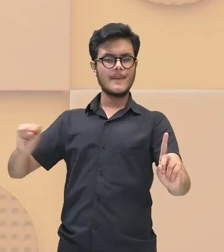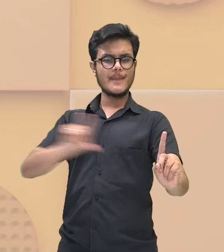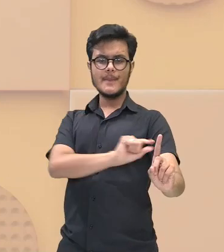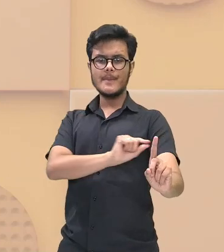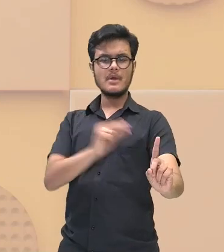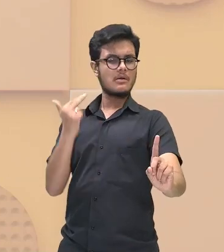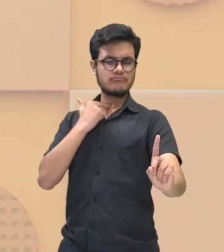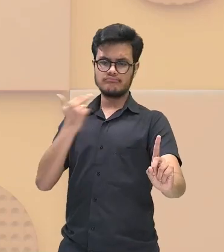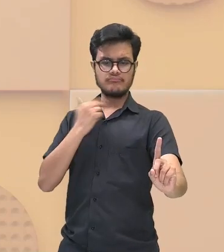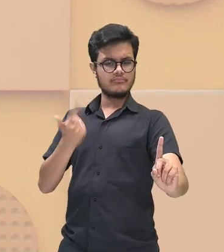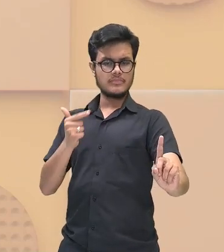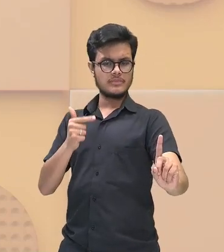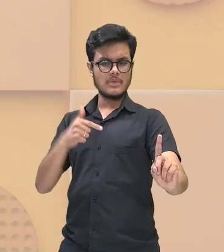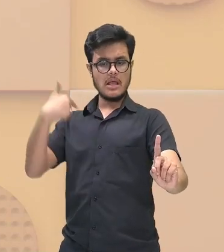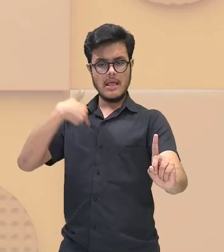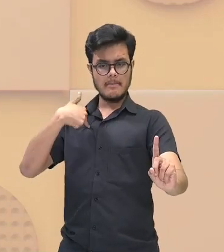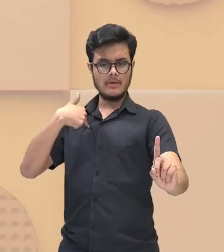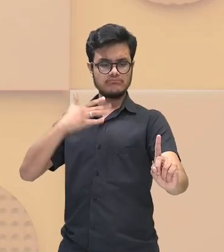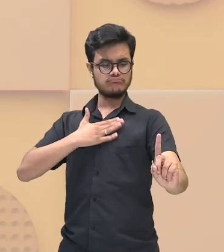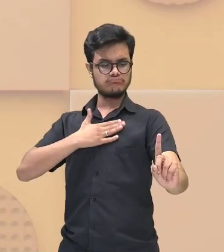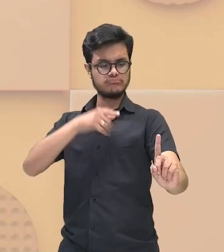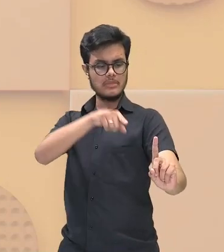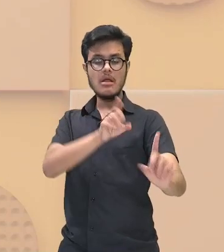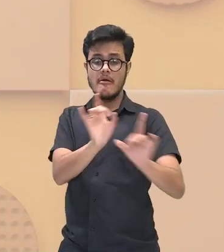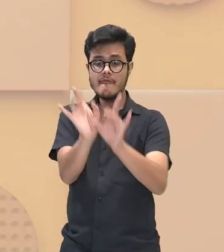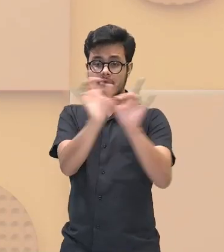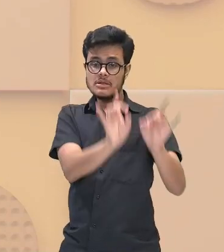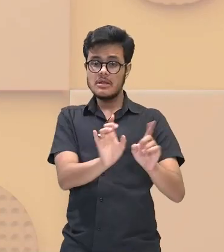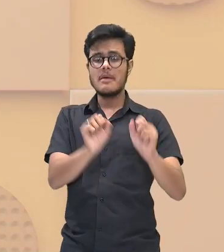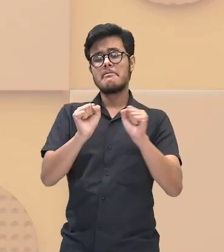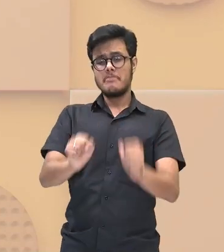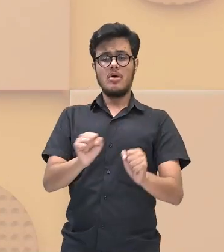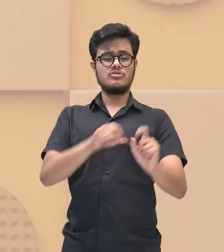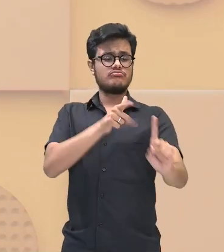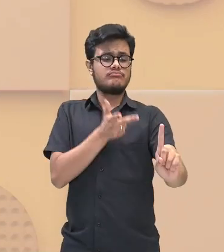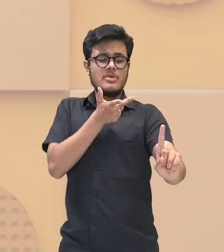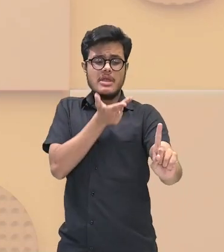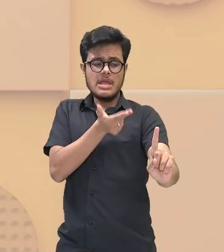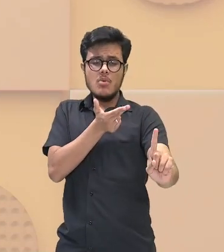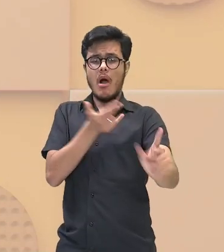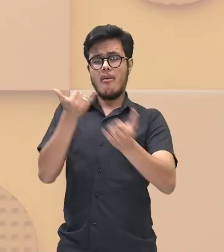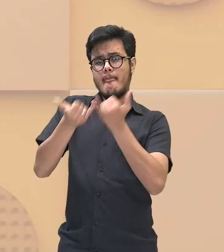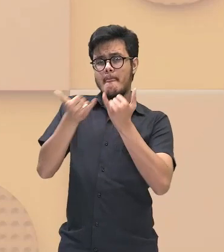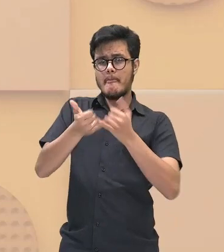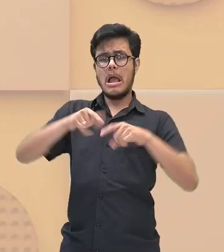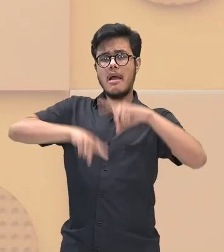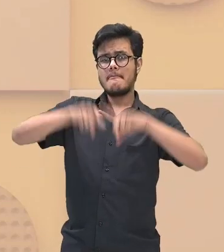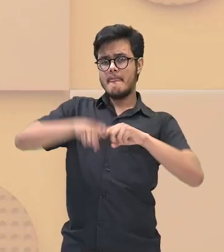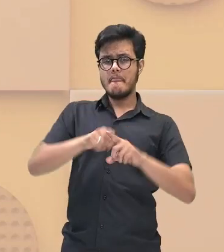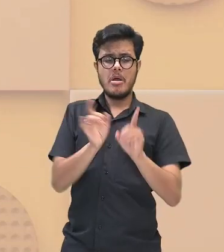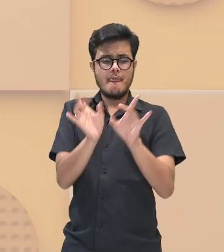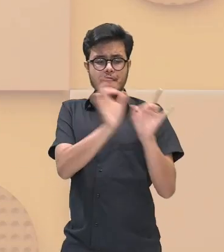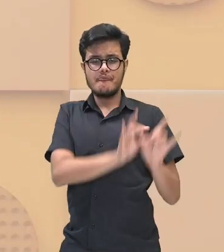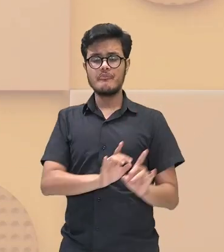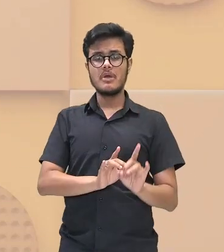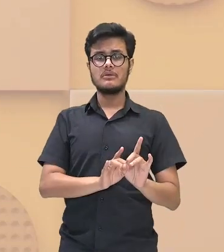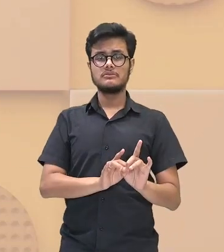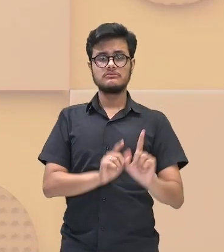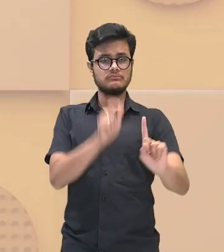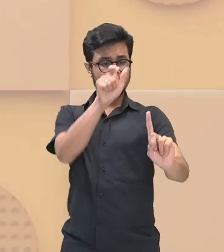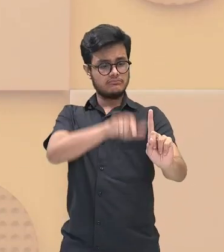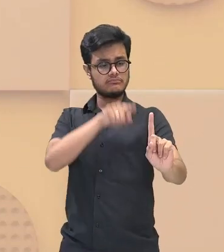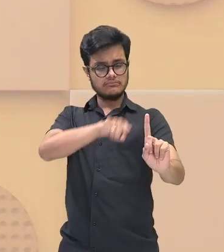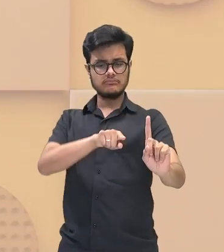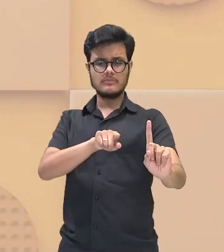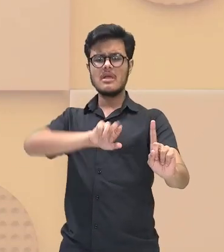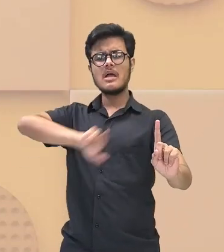disso, ela é uma mercadoria e vai ser tratada como tal. Logo, também vamos observar a questão do